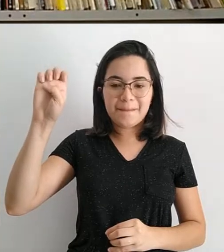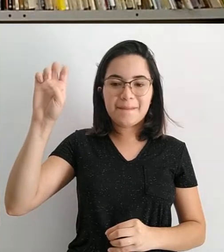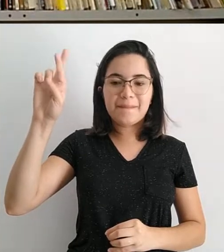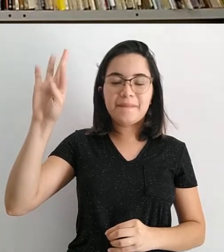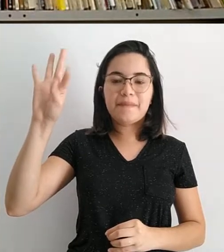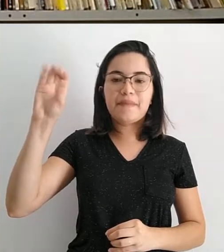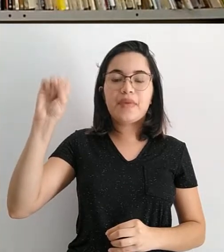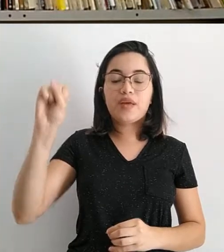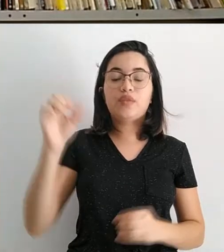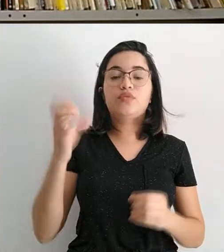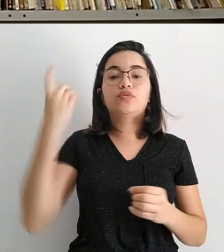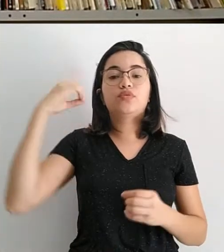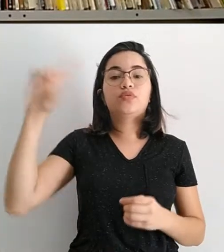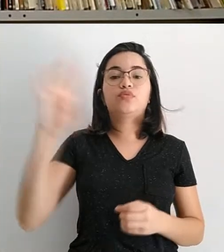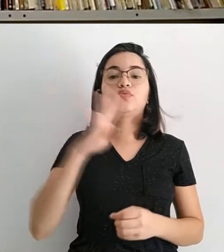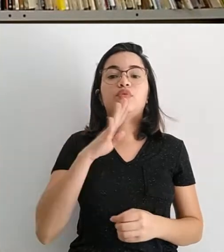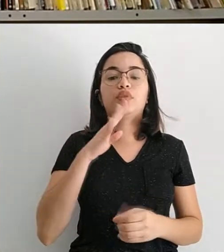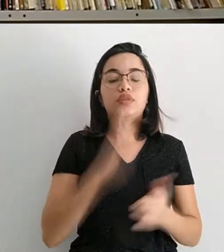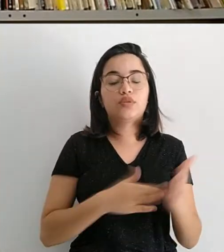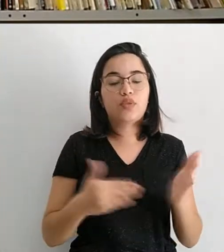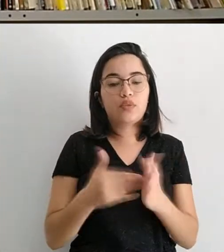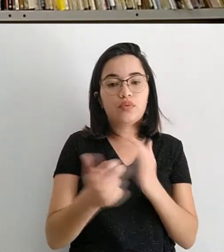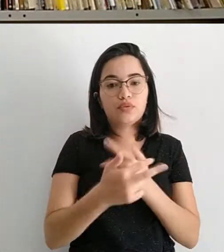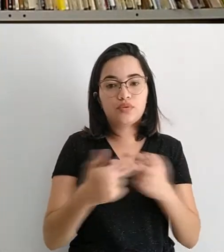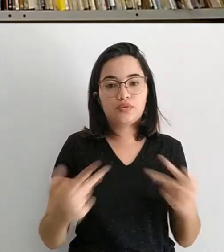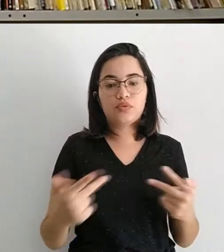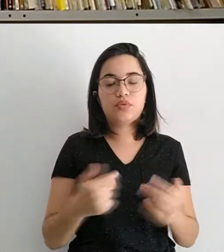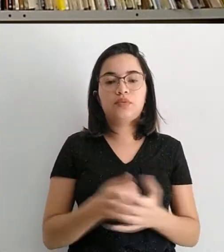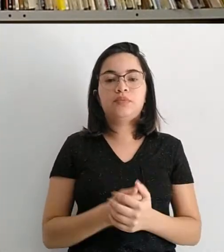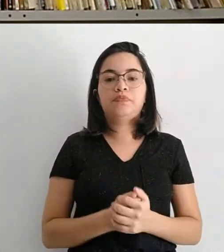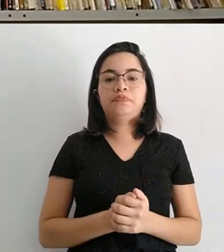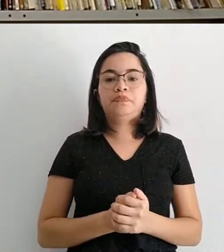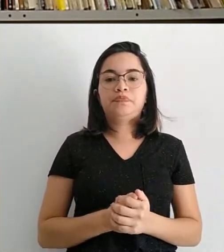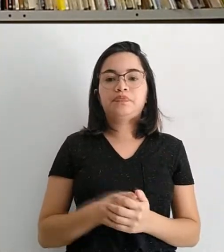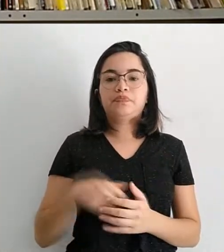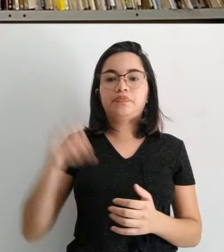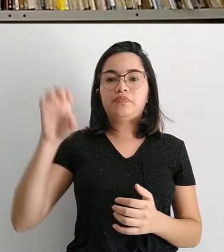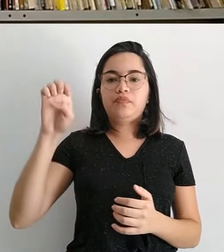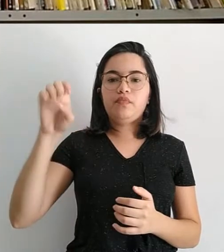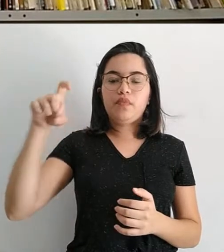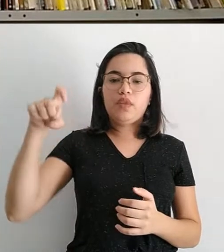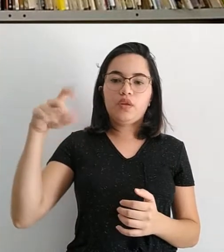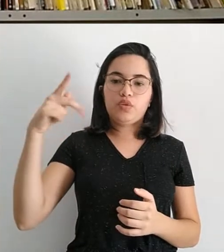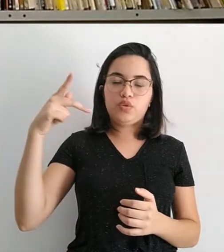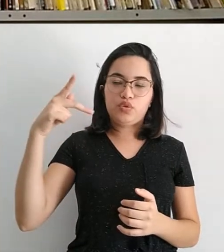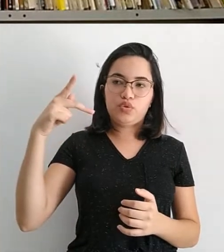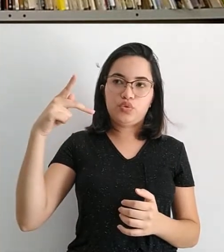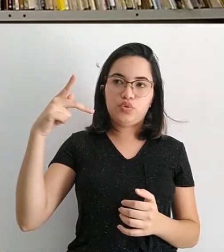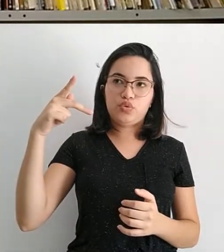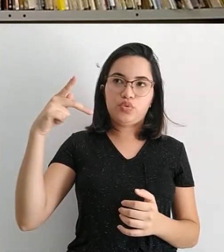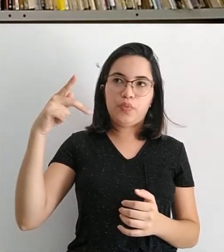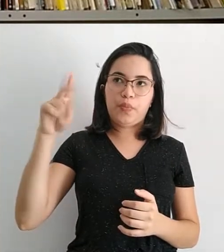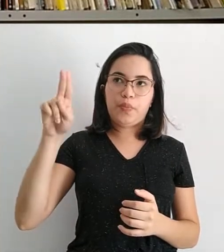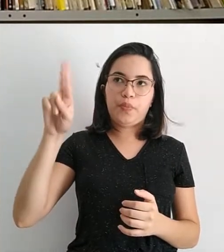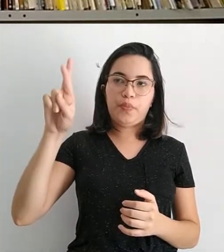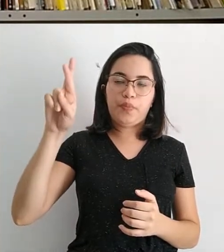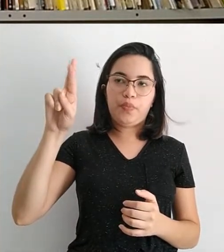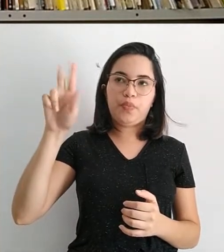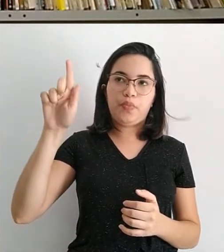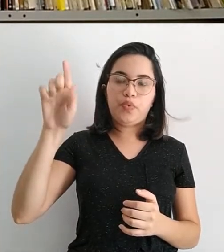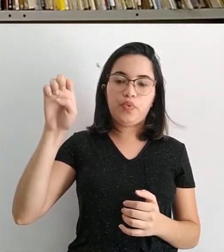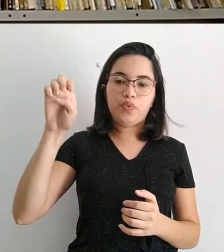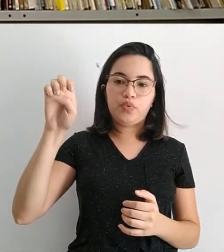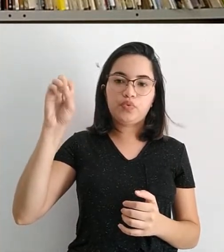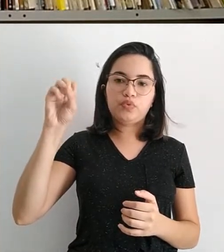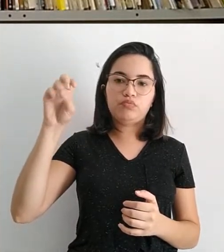Deus conhece todas as coisas. Spurgeon, falando sobre esse